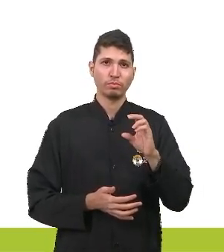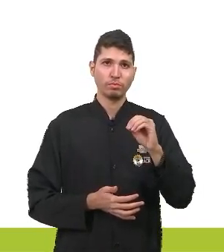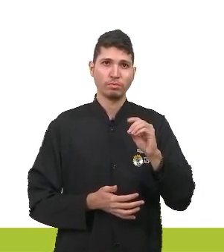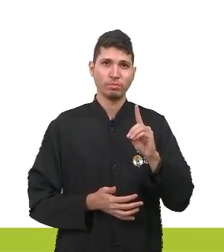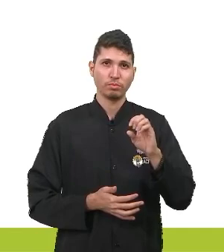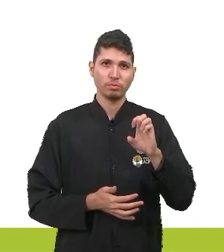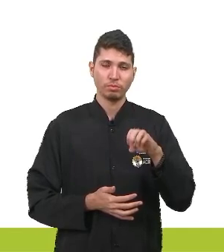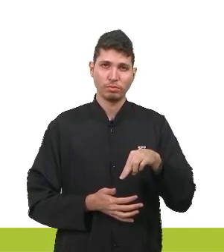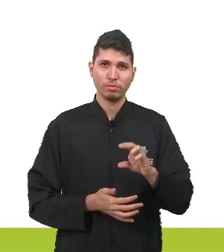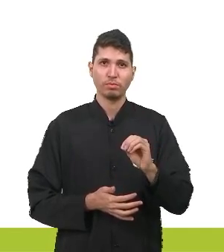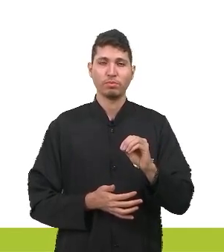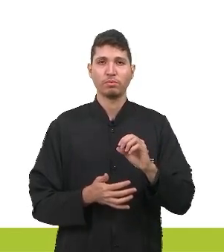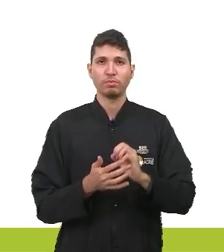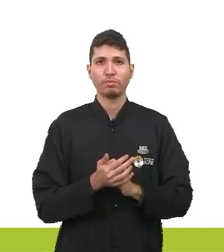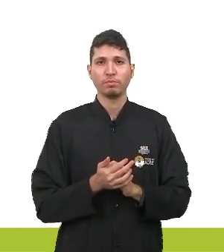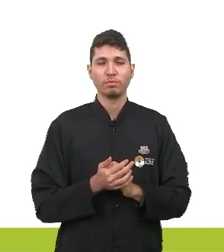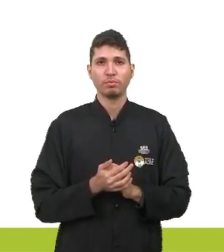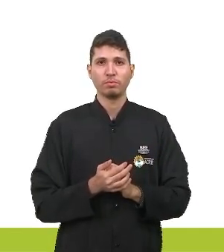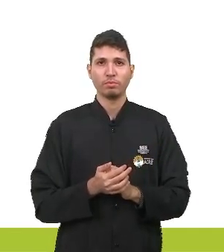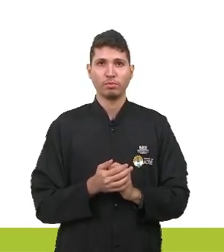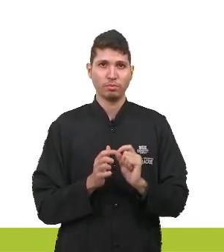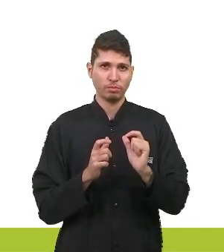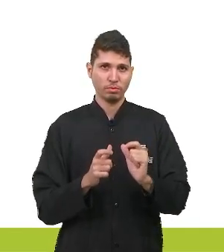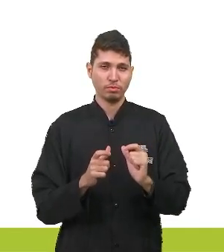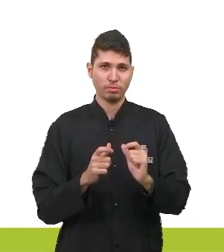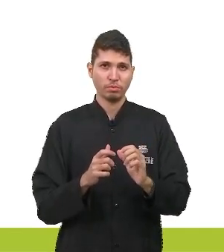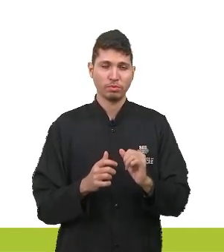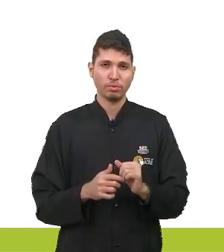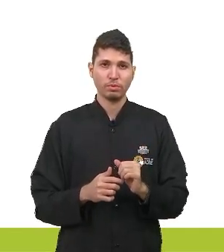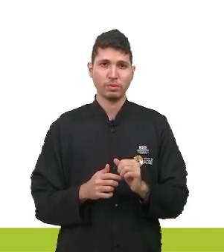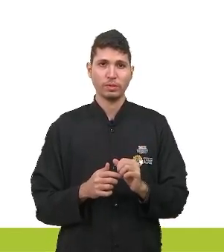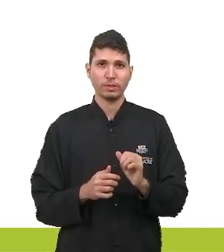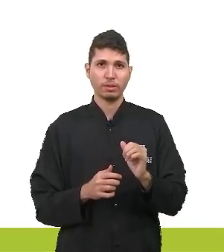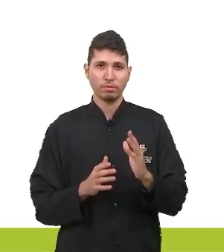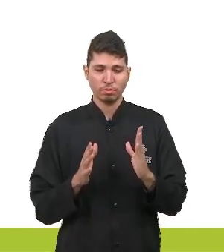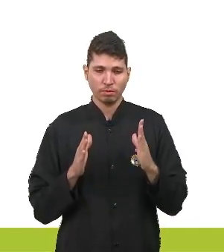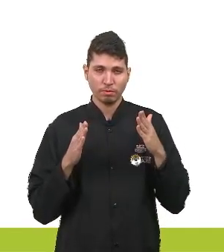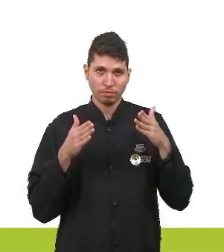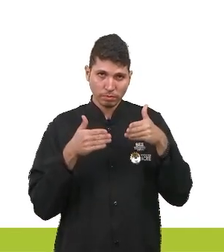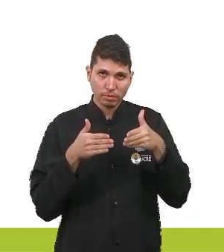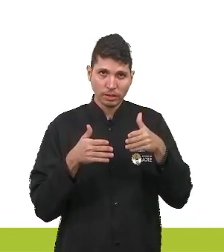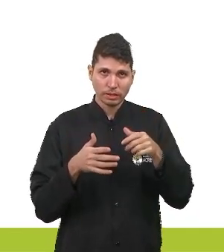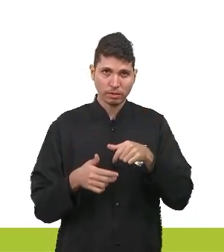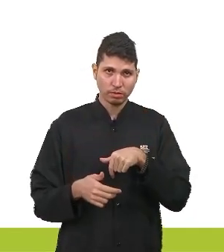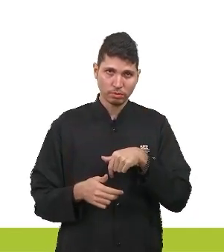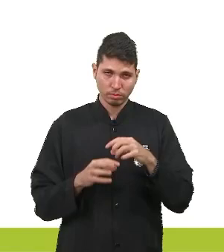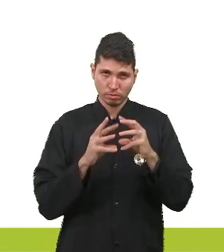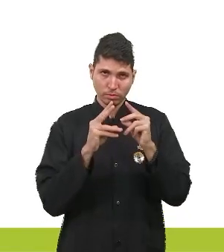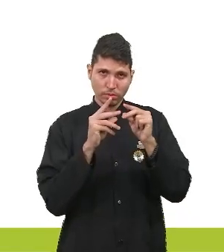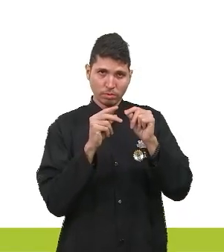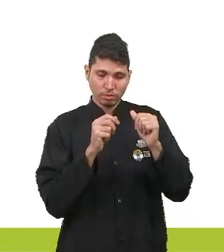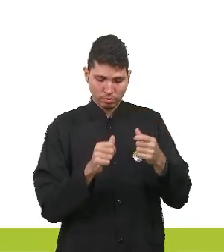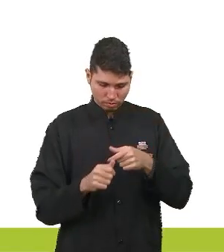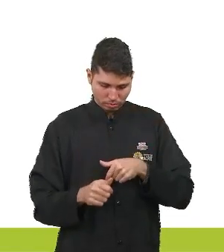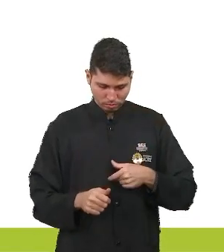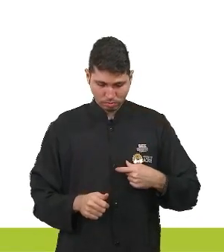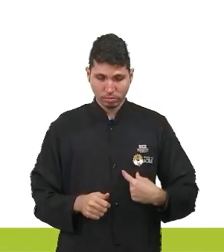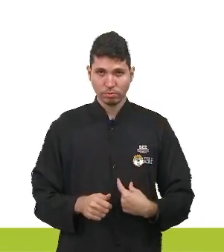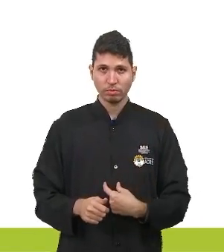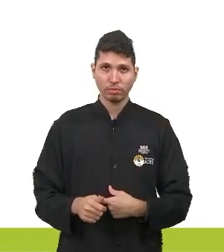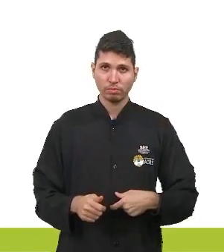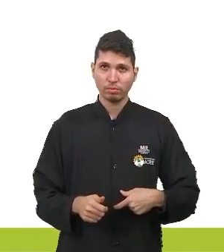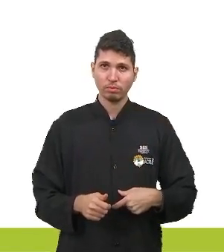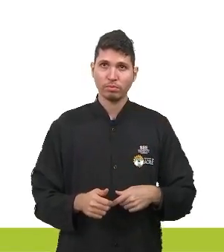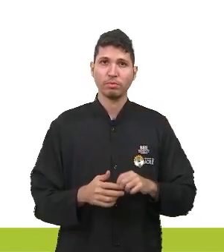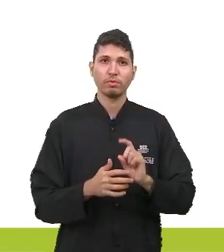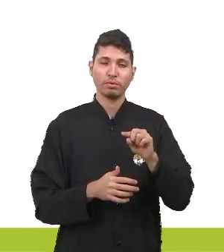região onde acontece a maior parte da digestão. O jejum e o íleo é onde acontece a